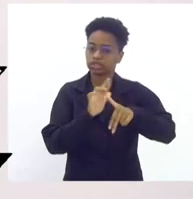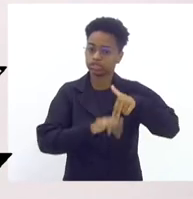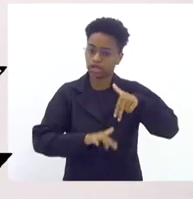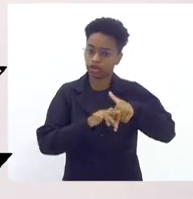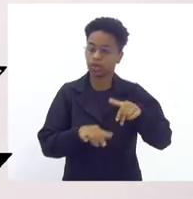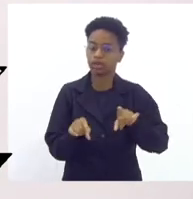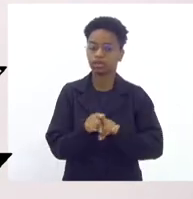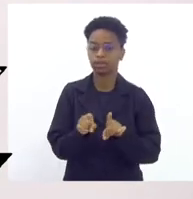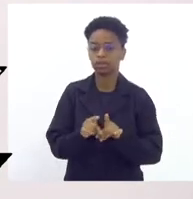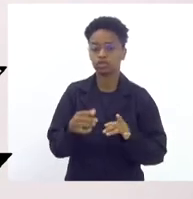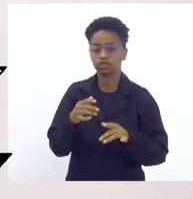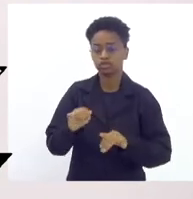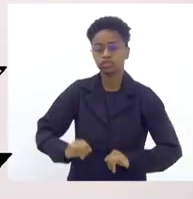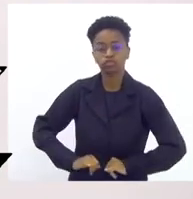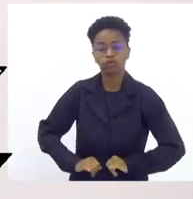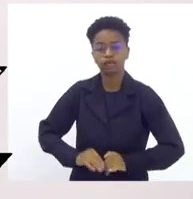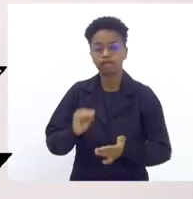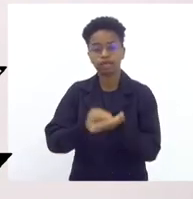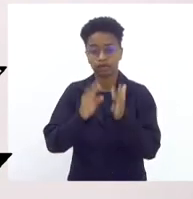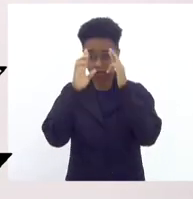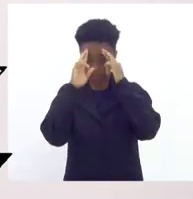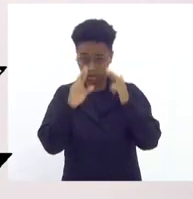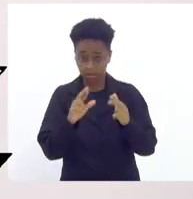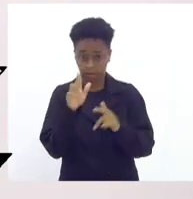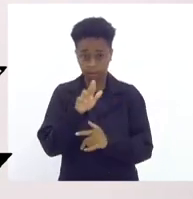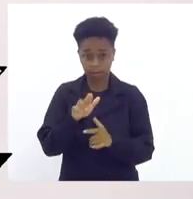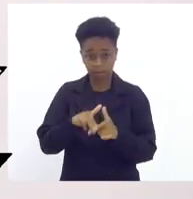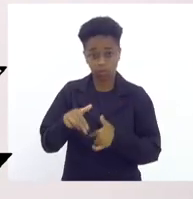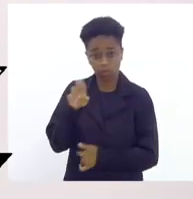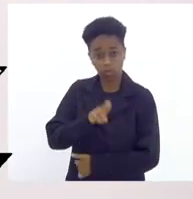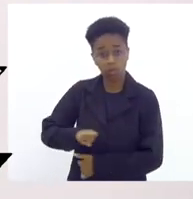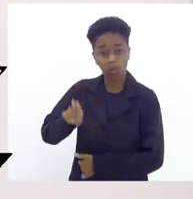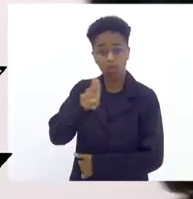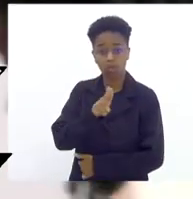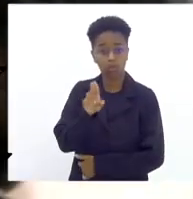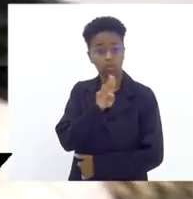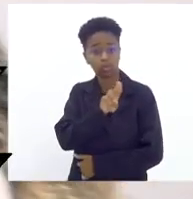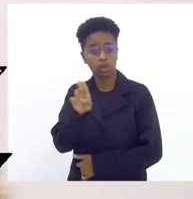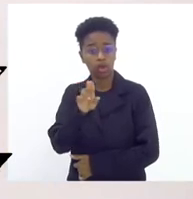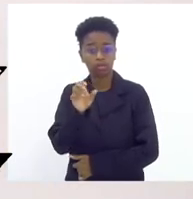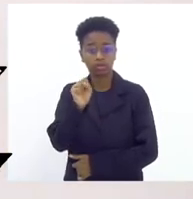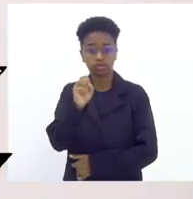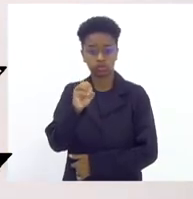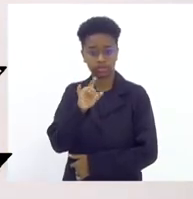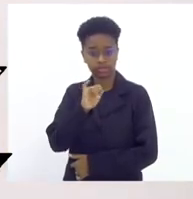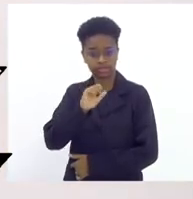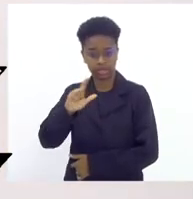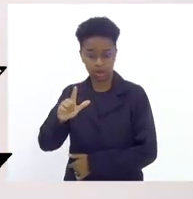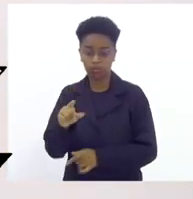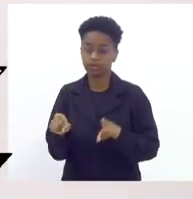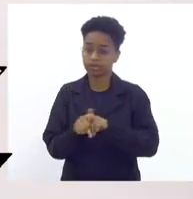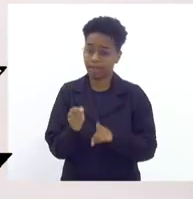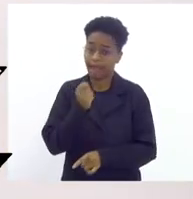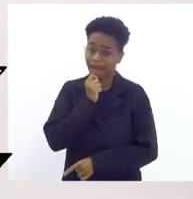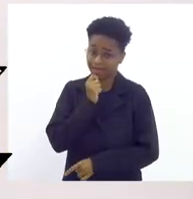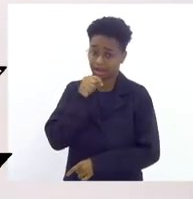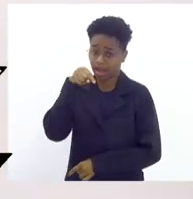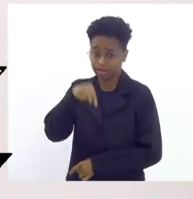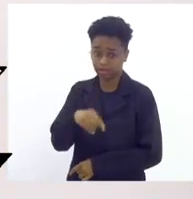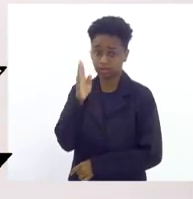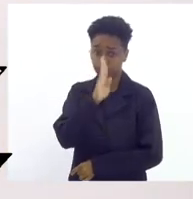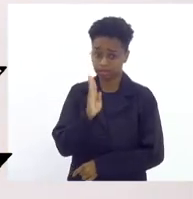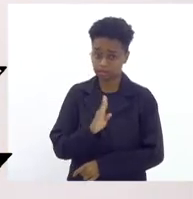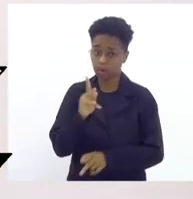gênero né que sofram desrespeitos com o uso ao utilização do seu nome social que ainda né no Brasil para